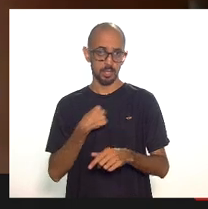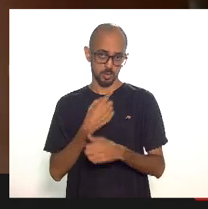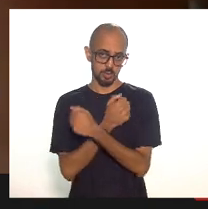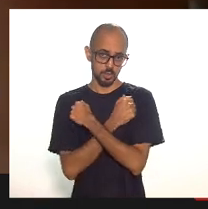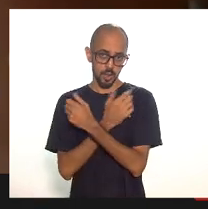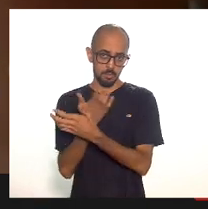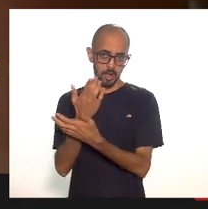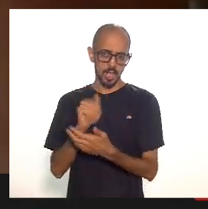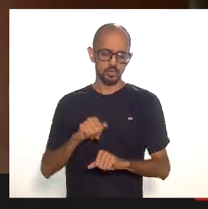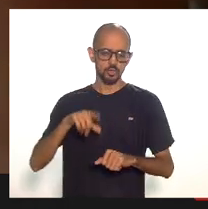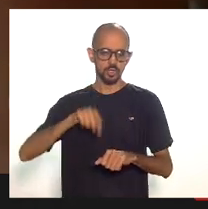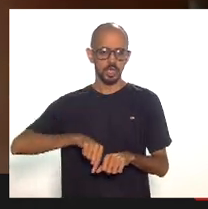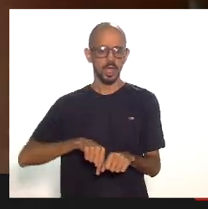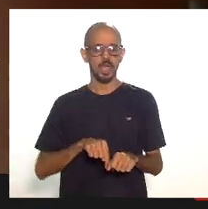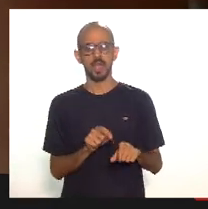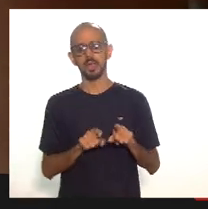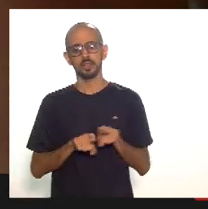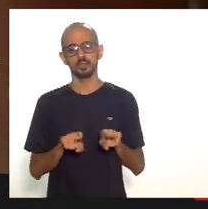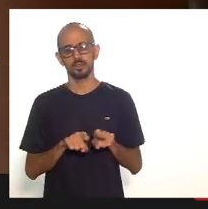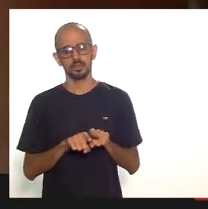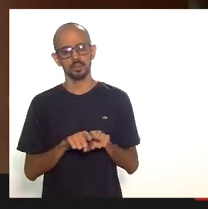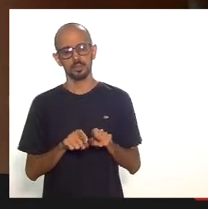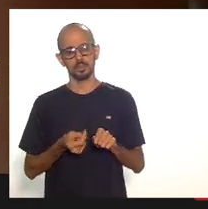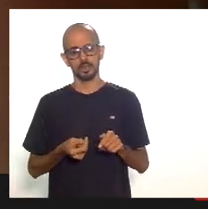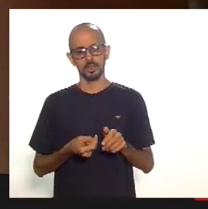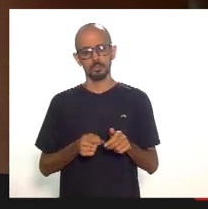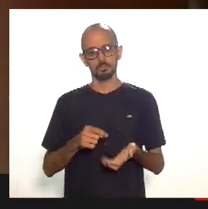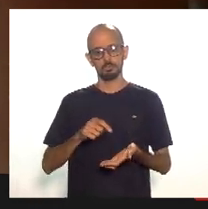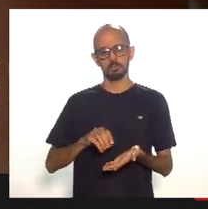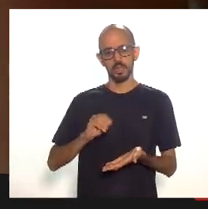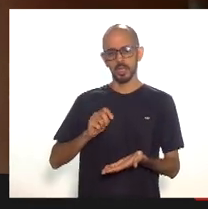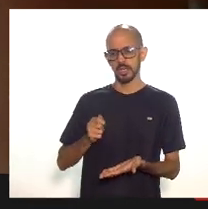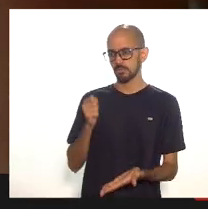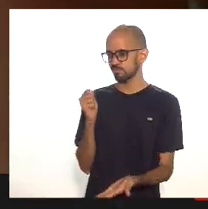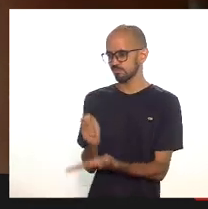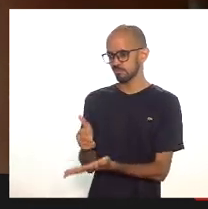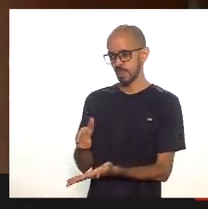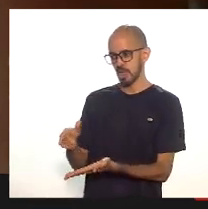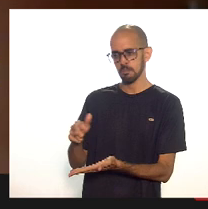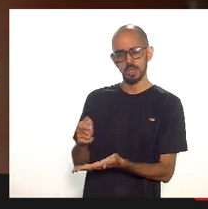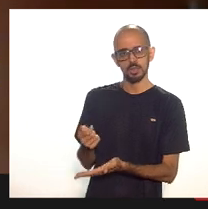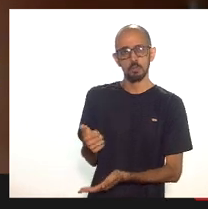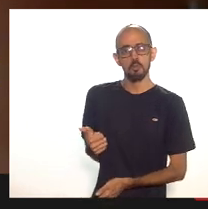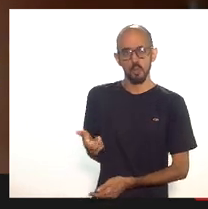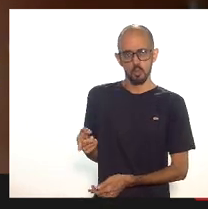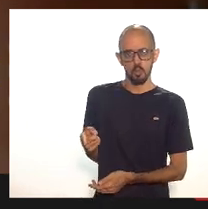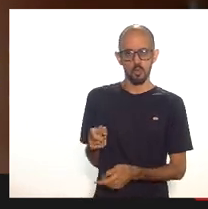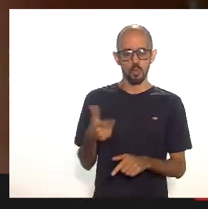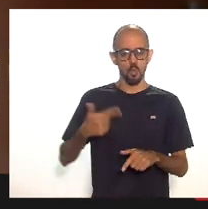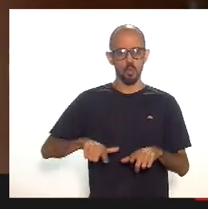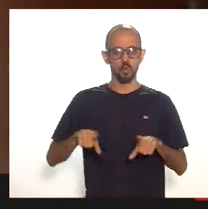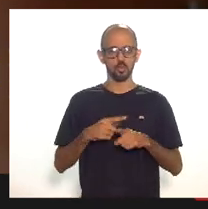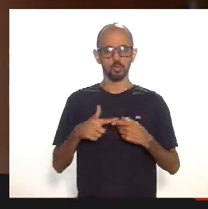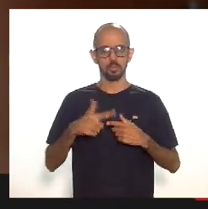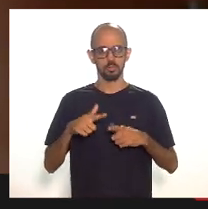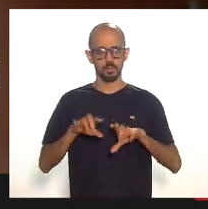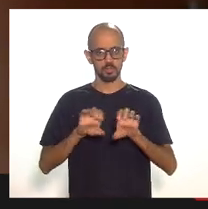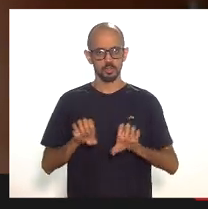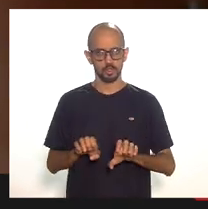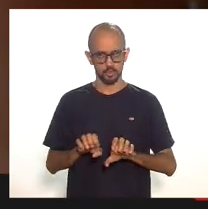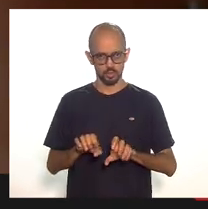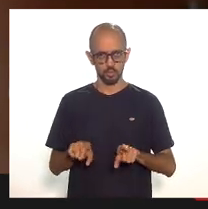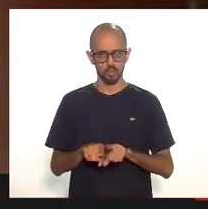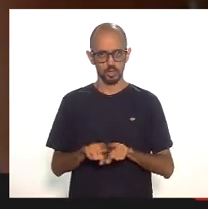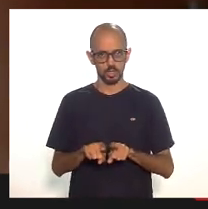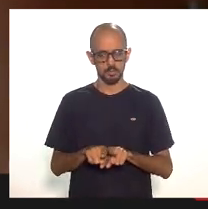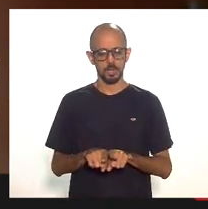passado, por iniciativa do Ministério da Saúde, vários leitos foram subfinanciados. Esse é um problema estrutural. E outro problema estrutural, vereador Raimão,